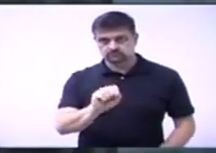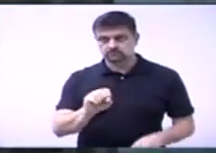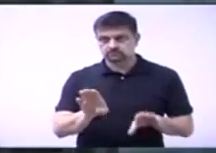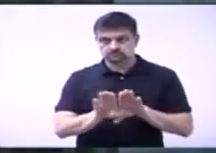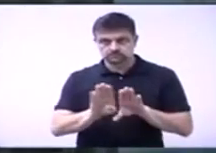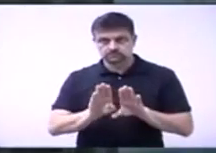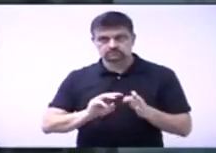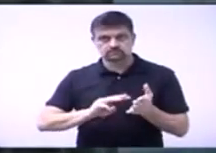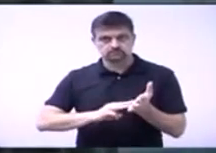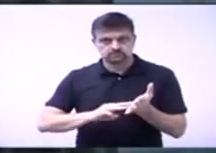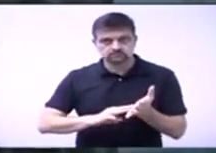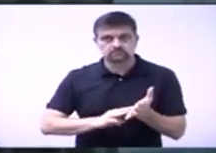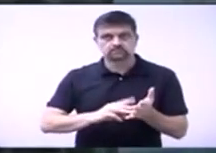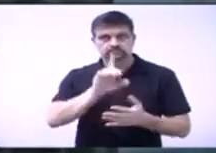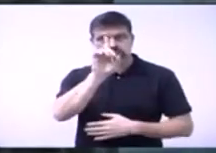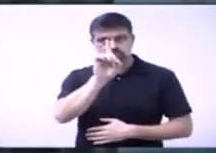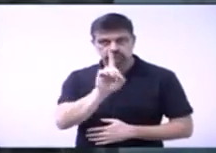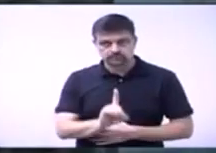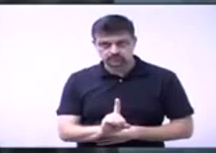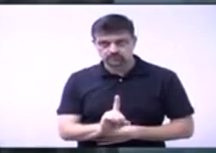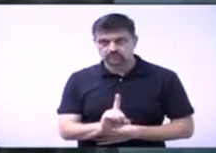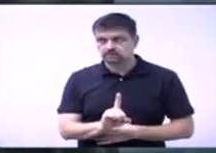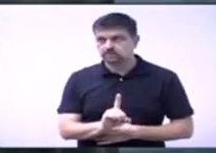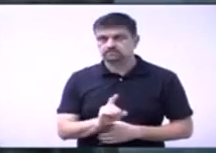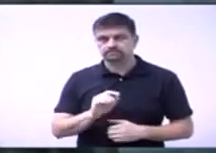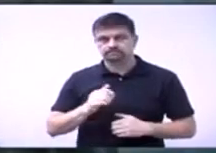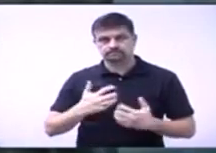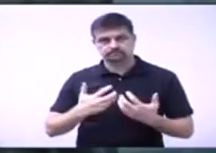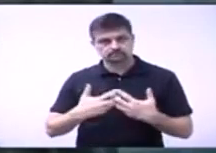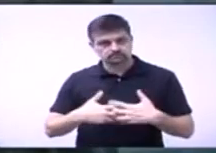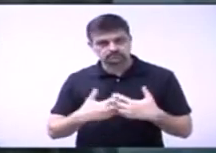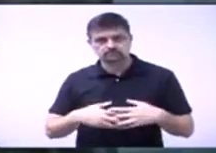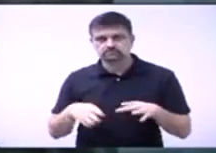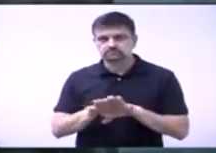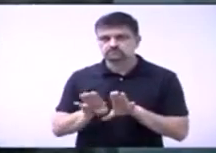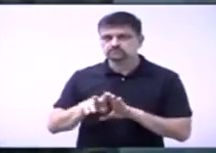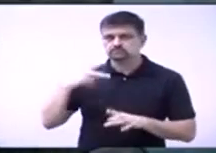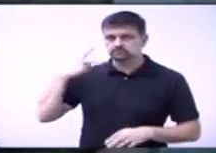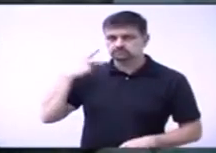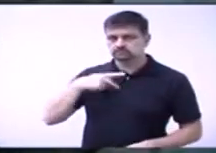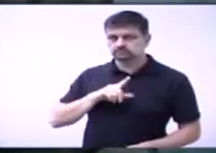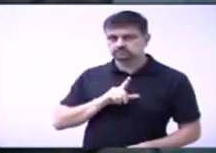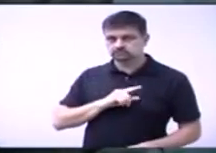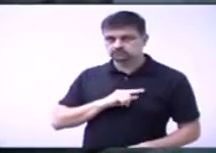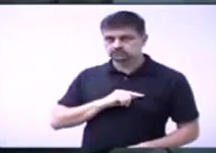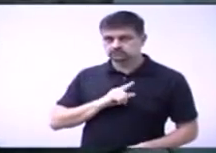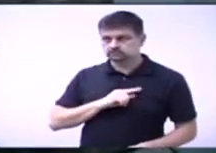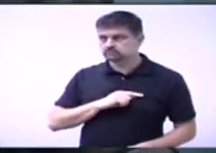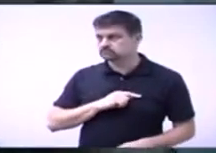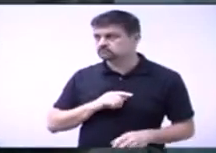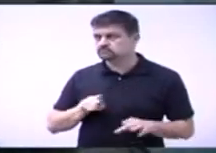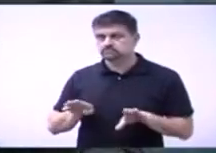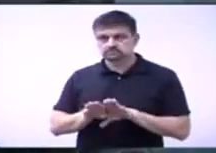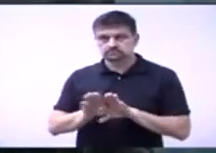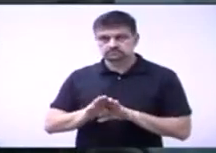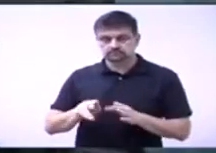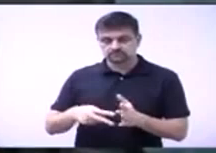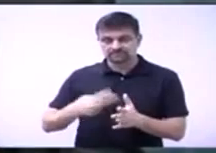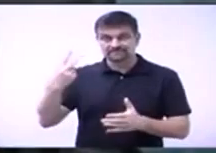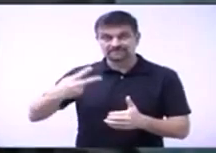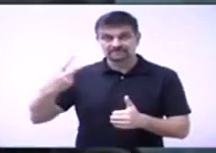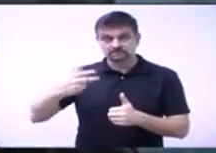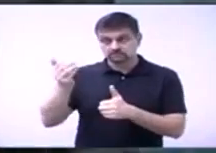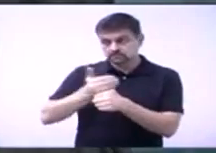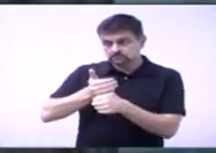diretório, pelos membros da executiva, pelo vereador Custódio, vereador que já está no segundo